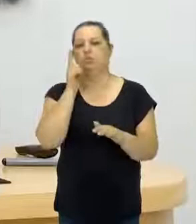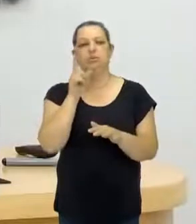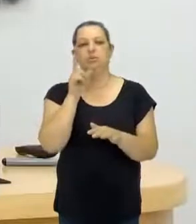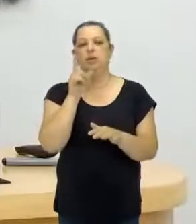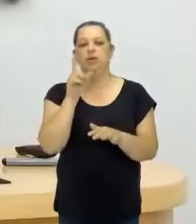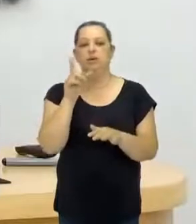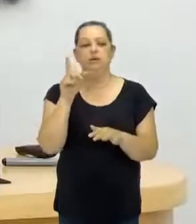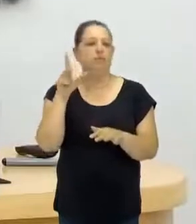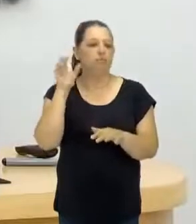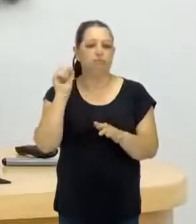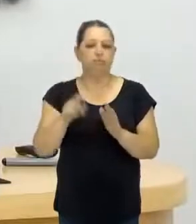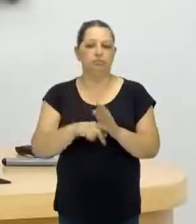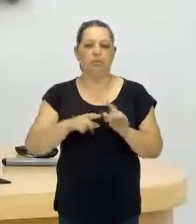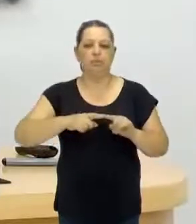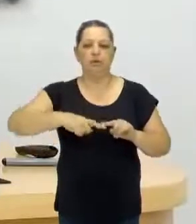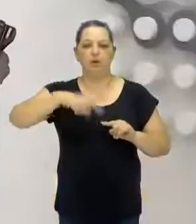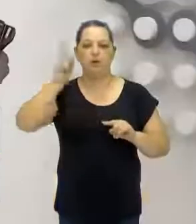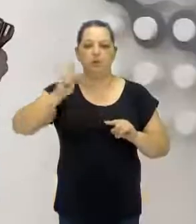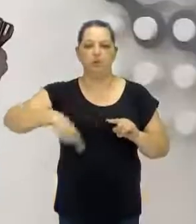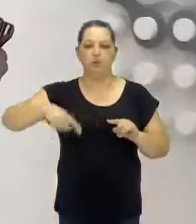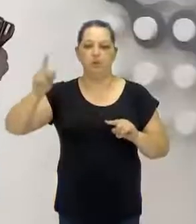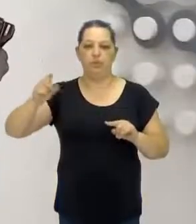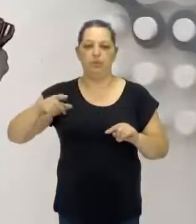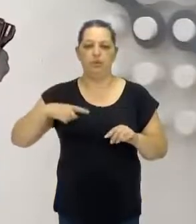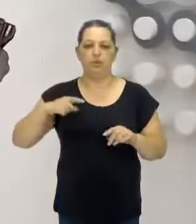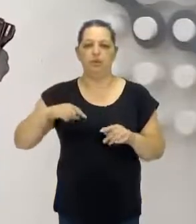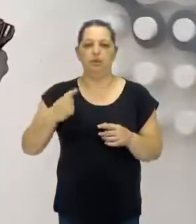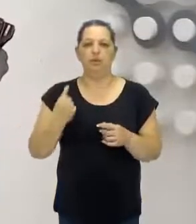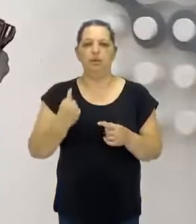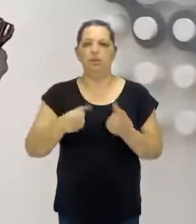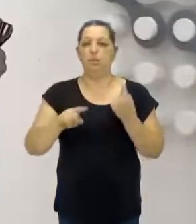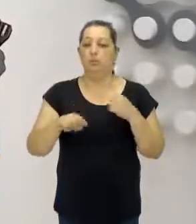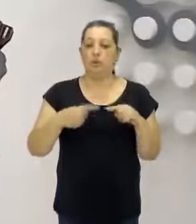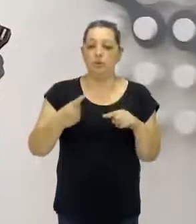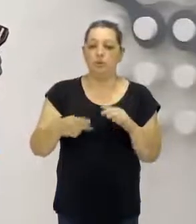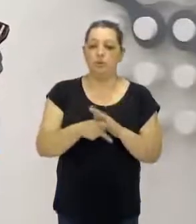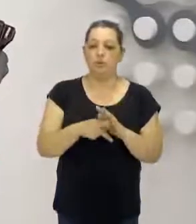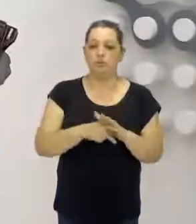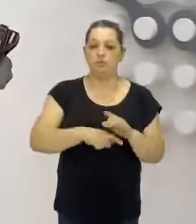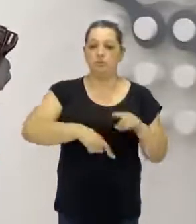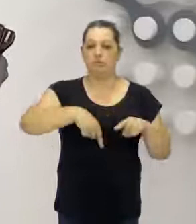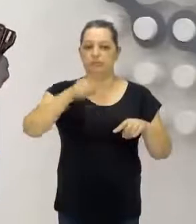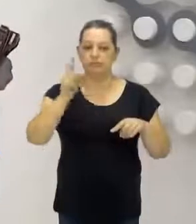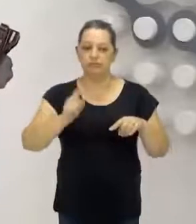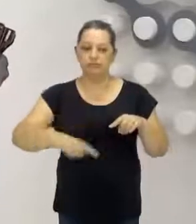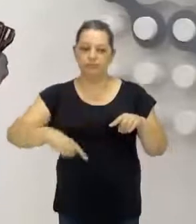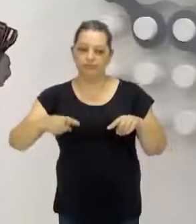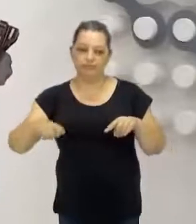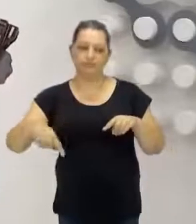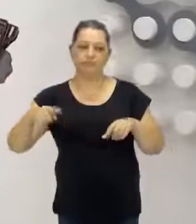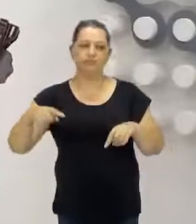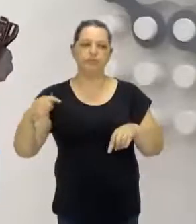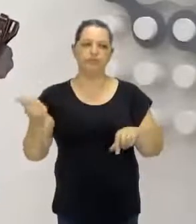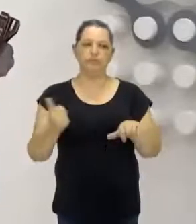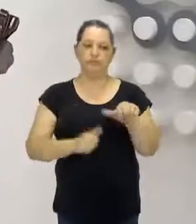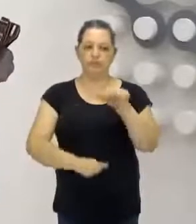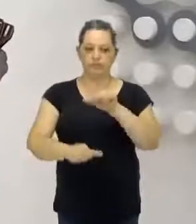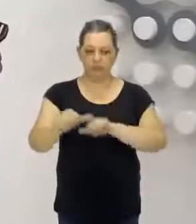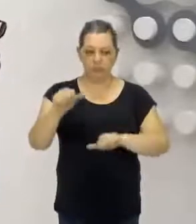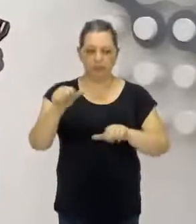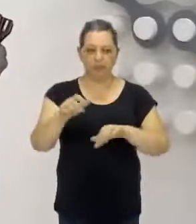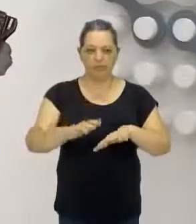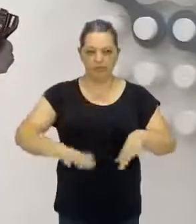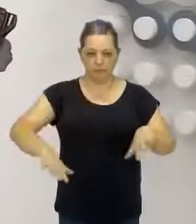se propagar. O meio, e nós iniciamos cantando que a onda é a perturbação do meio, justamente isso. É isso